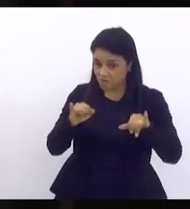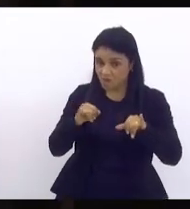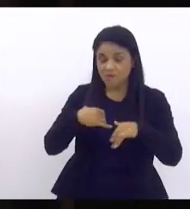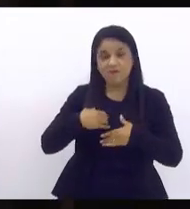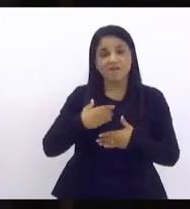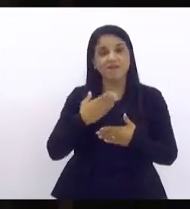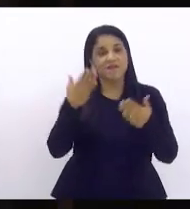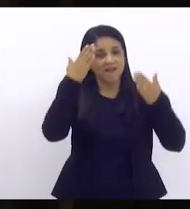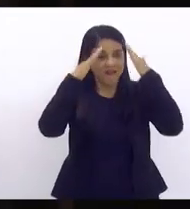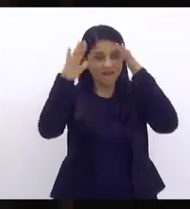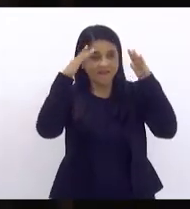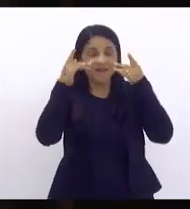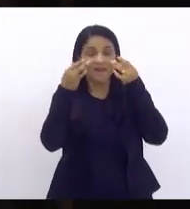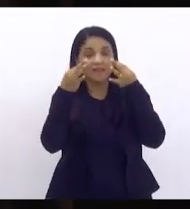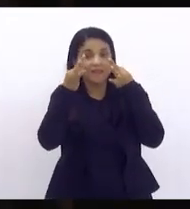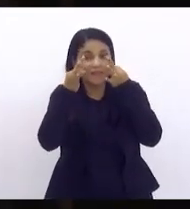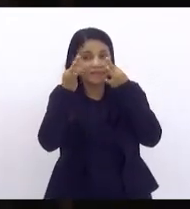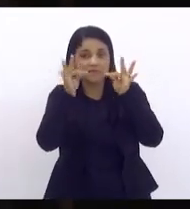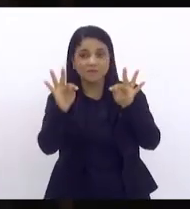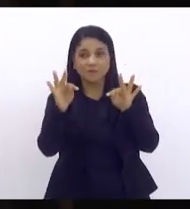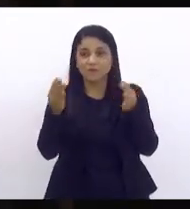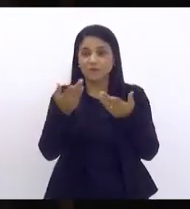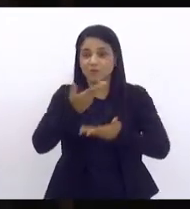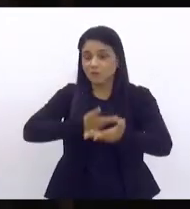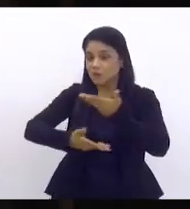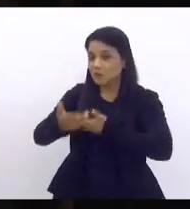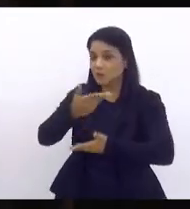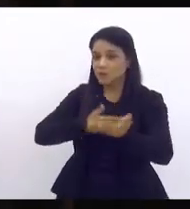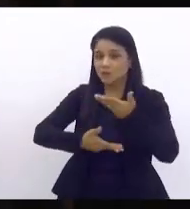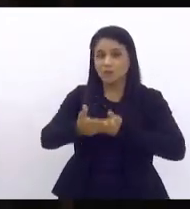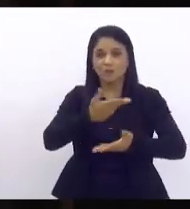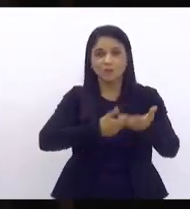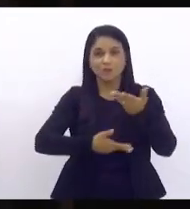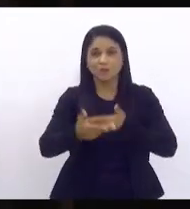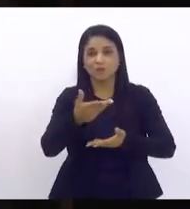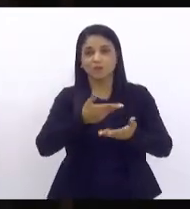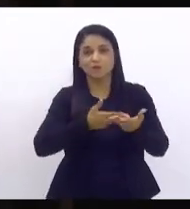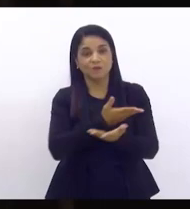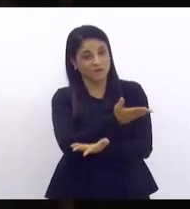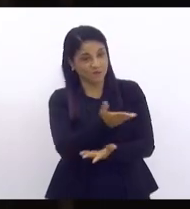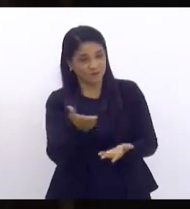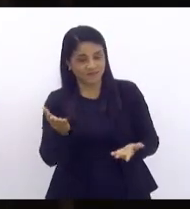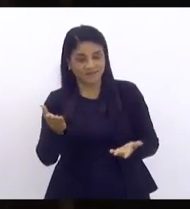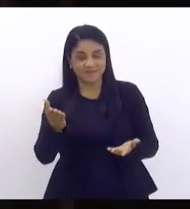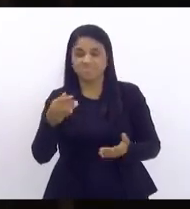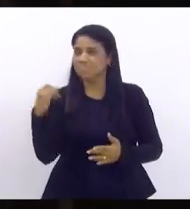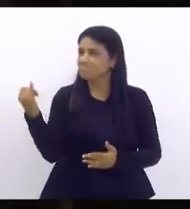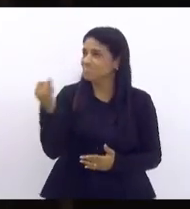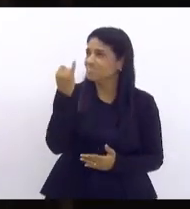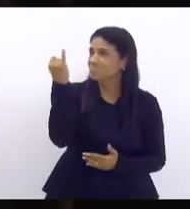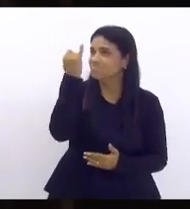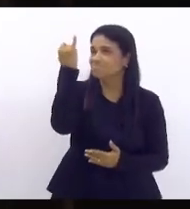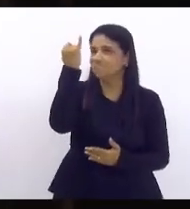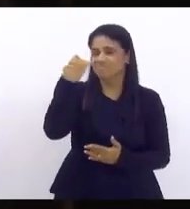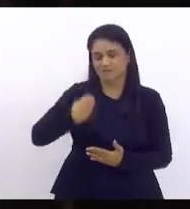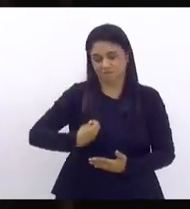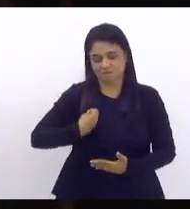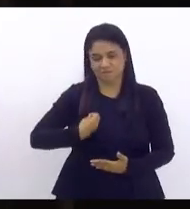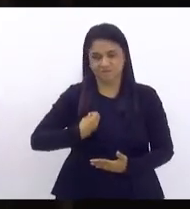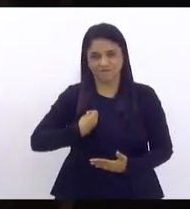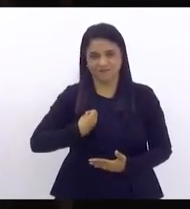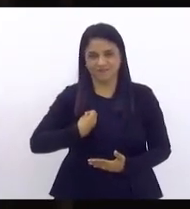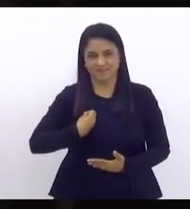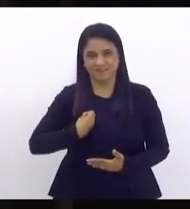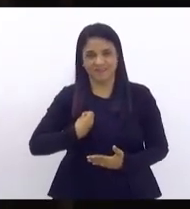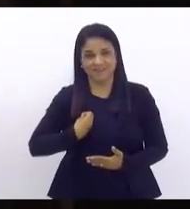um testemunho, poder partilhar com vocês aquilo que foi tão precioso na minha vida e